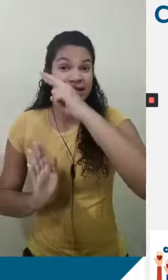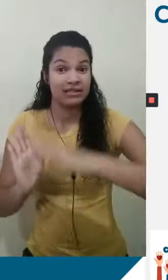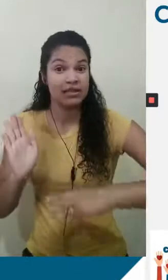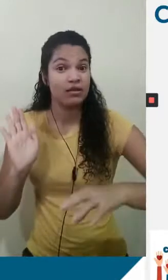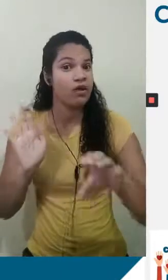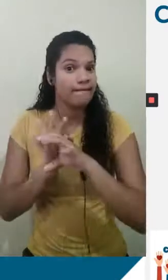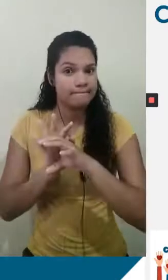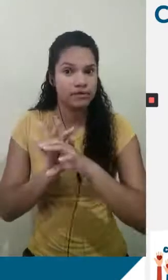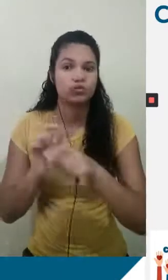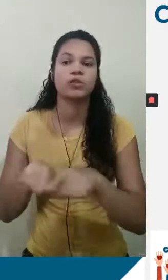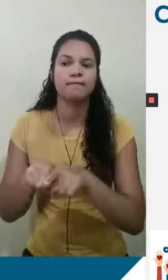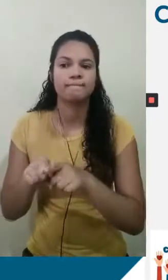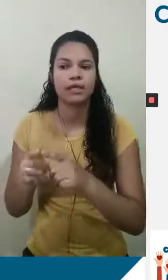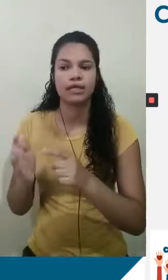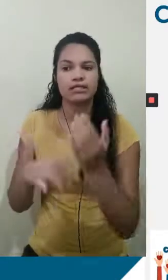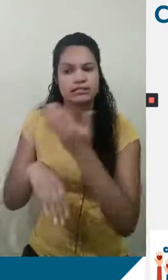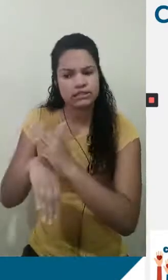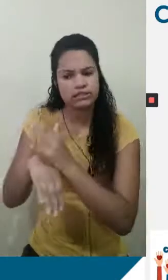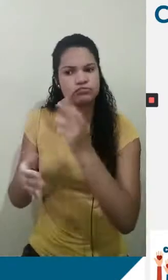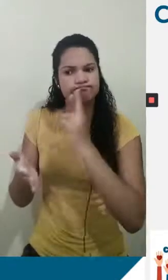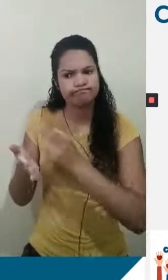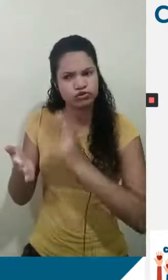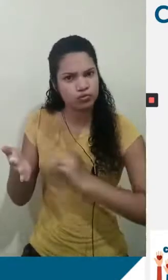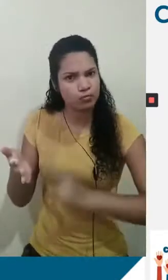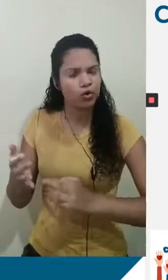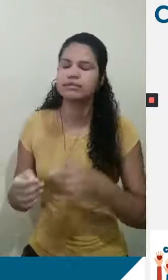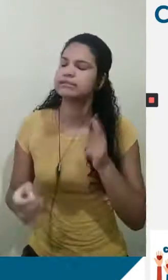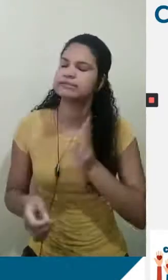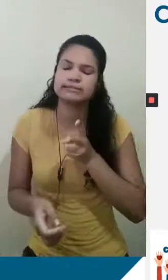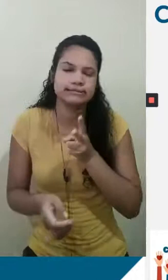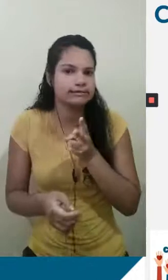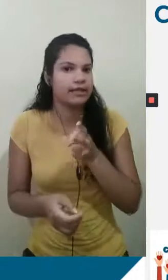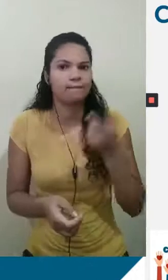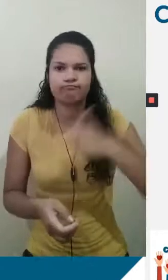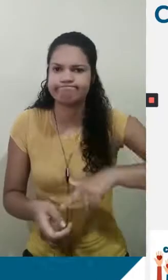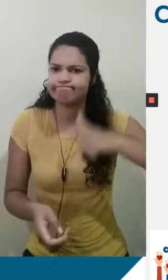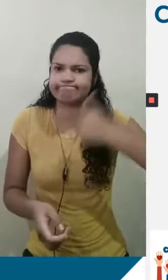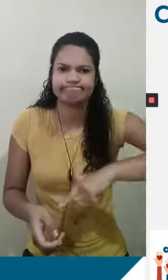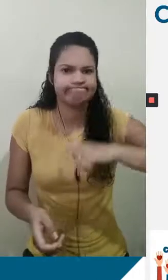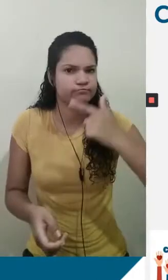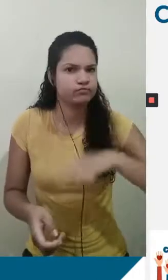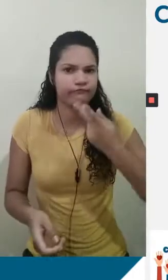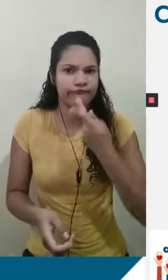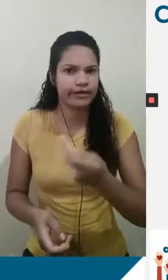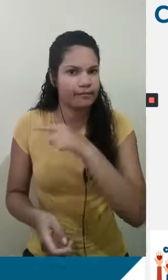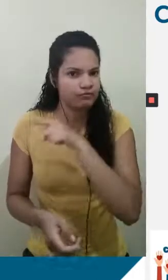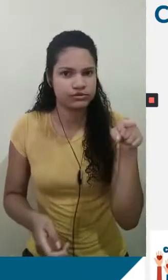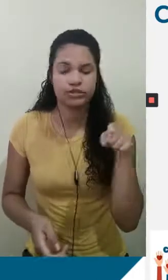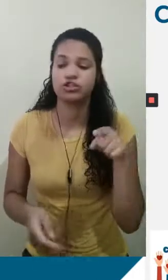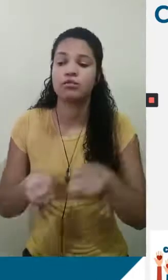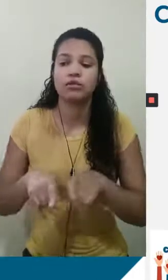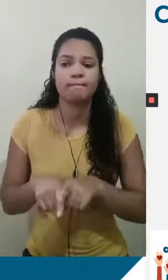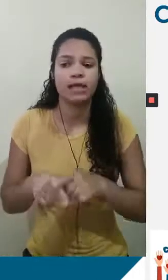conhecimento discutido nesse vídeo, apresentado nesse vídeo, essa introdução, com o seu mediador.